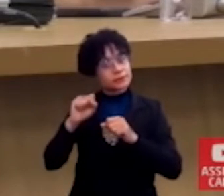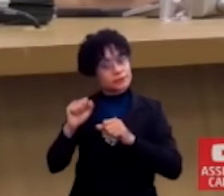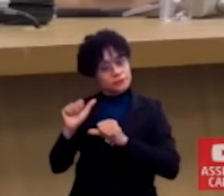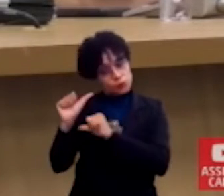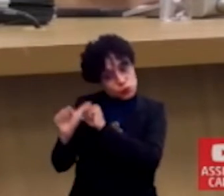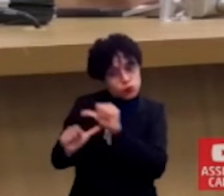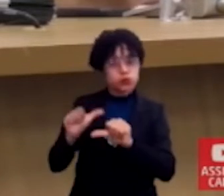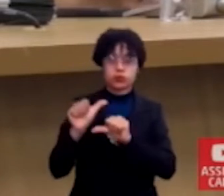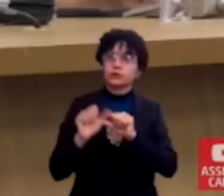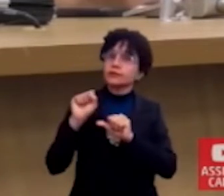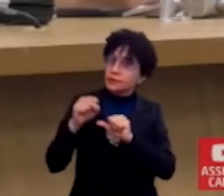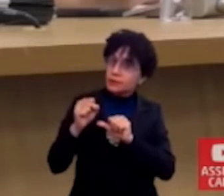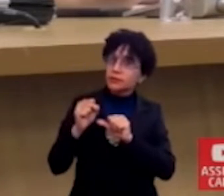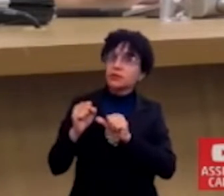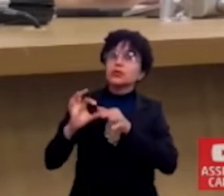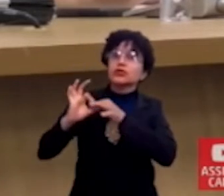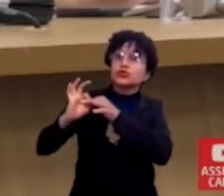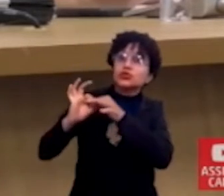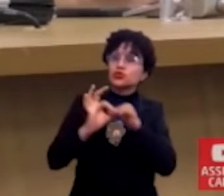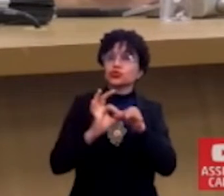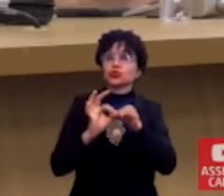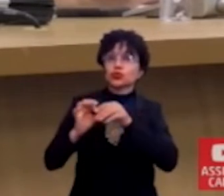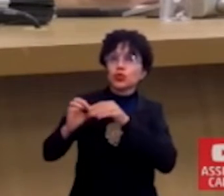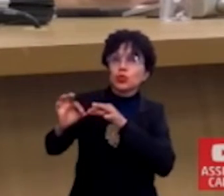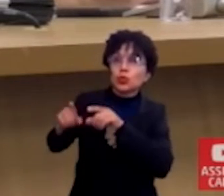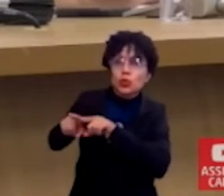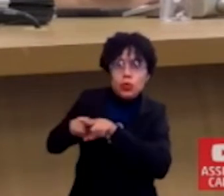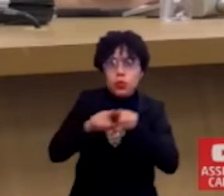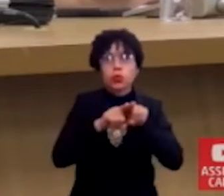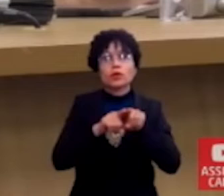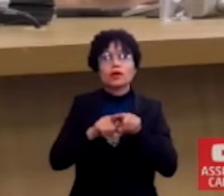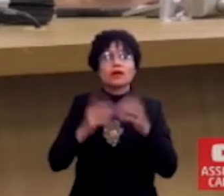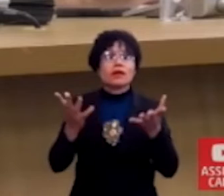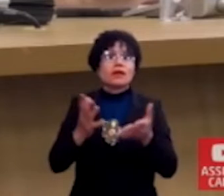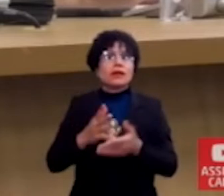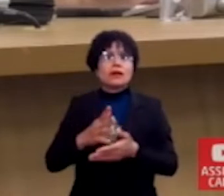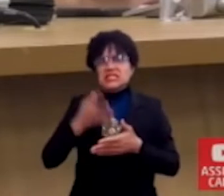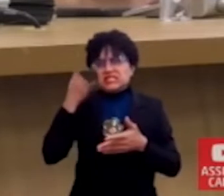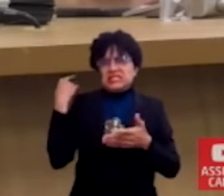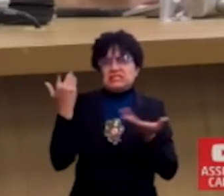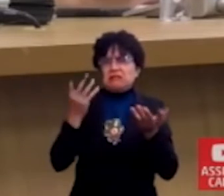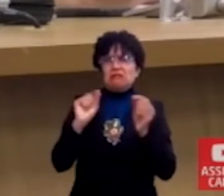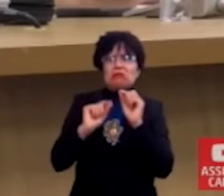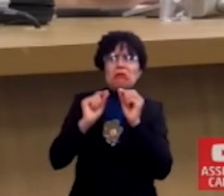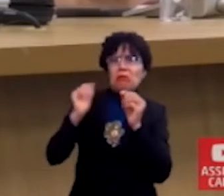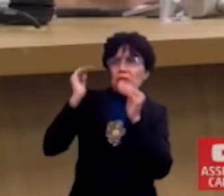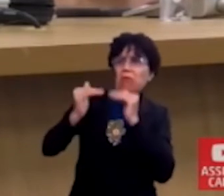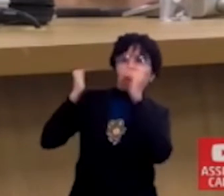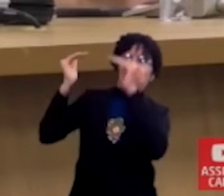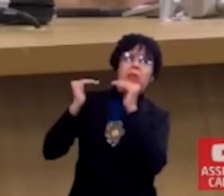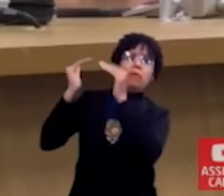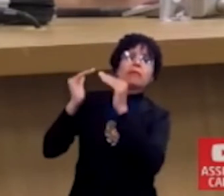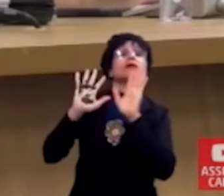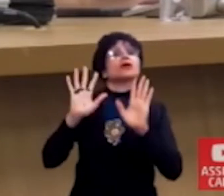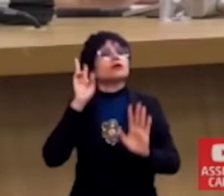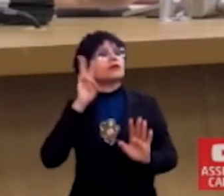mas juntos, unidos, desapegando, esquecendo as excelências, os títulos e lembrando das